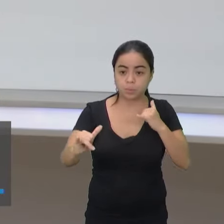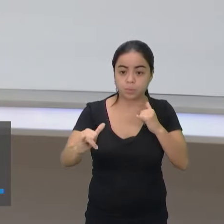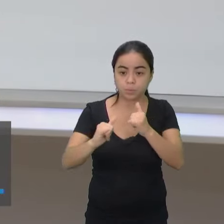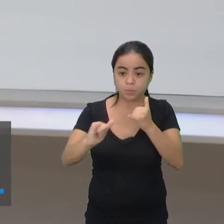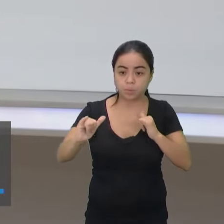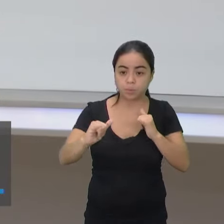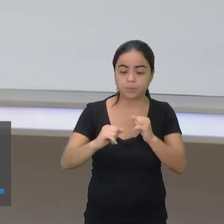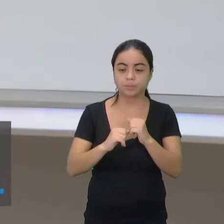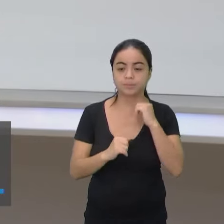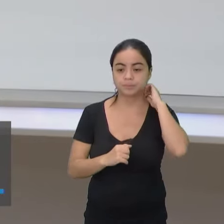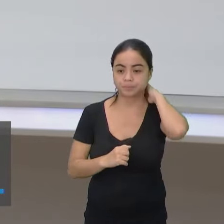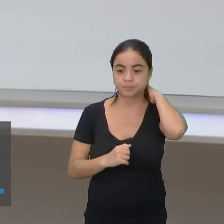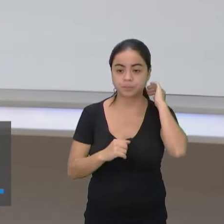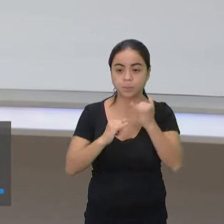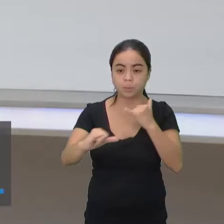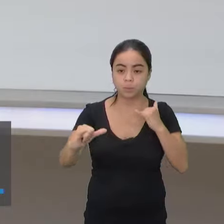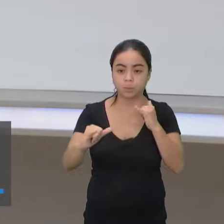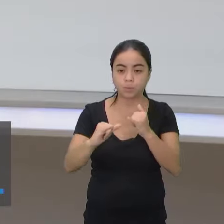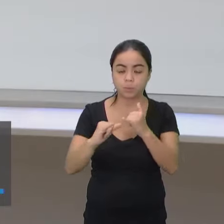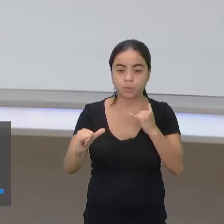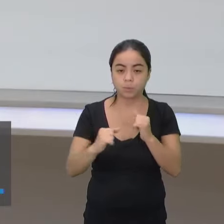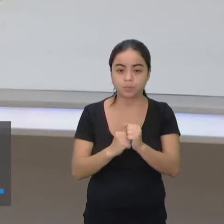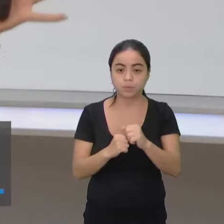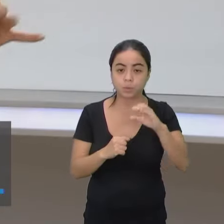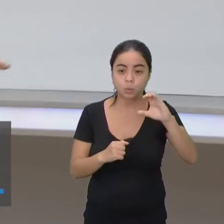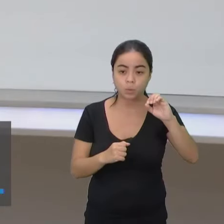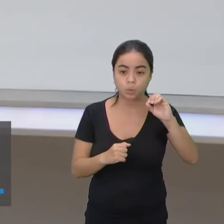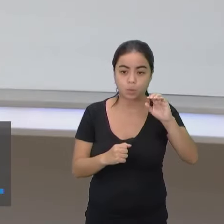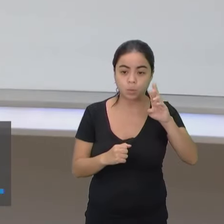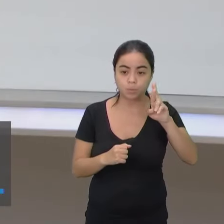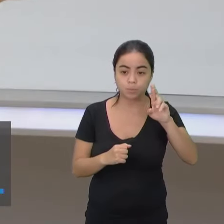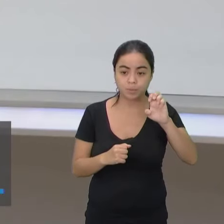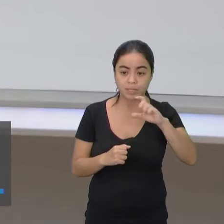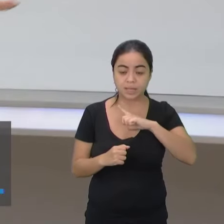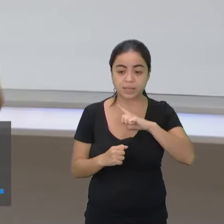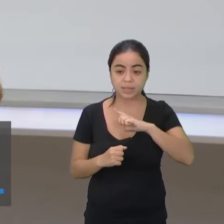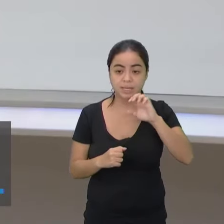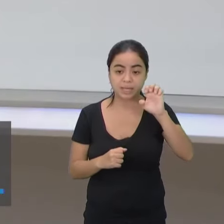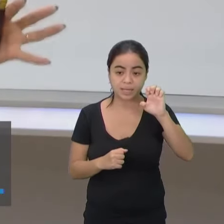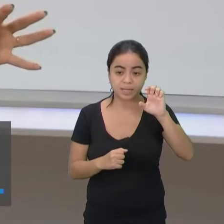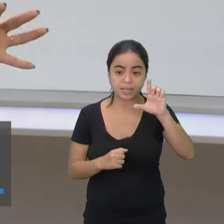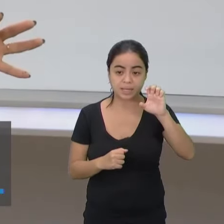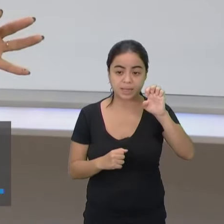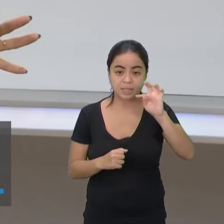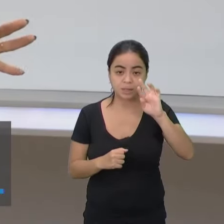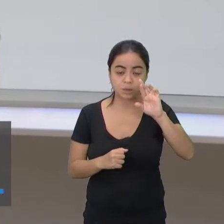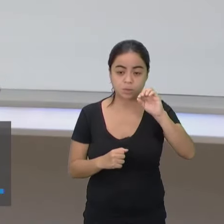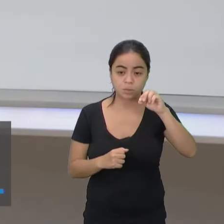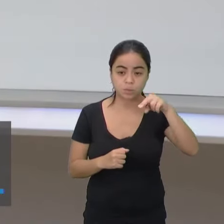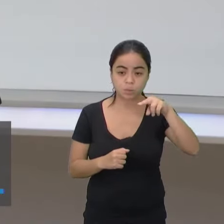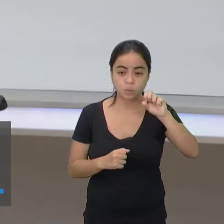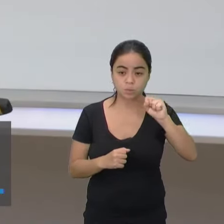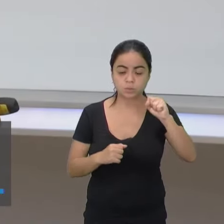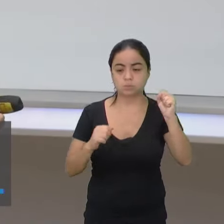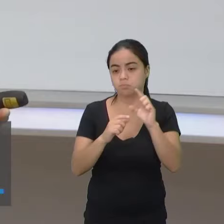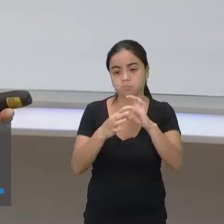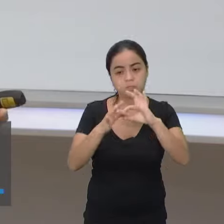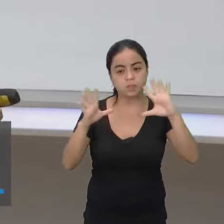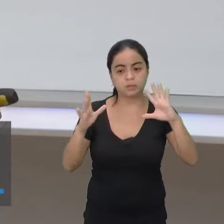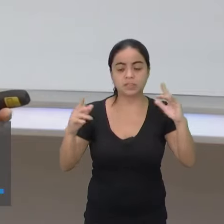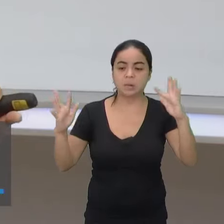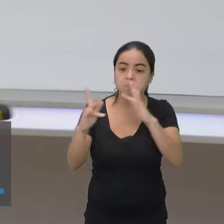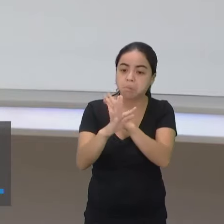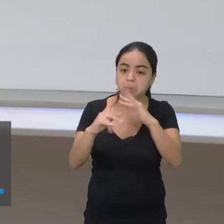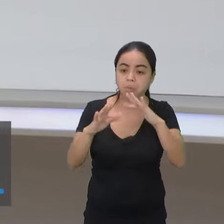corrente elétrica, né? Um fio de cobre, ele tem um monte de elétrons livres em todas as direções. Quando o campo